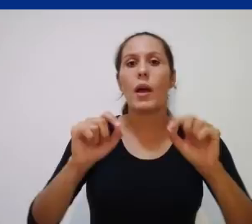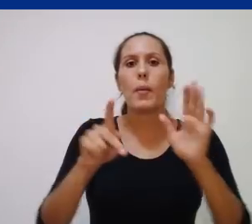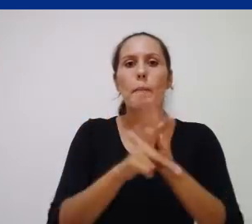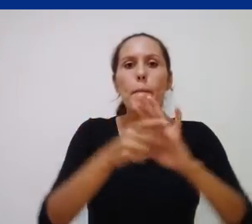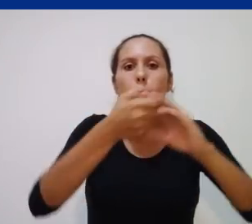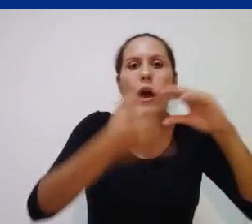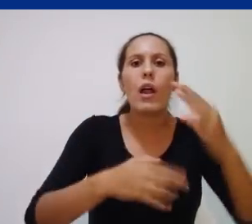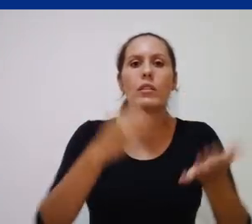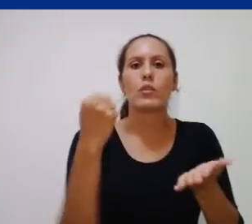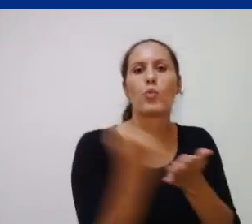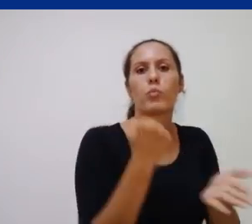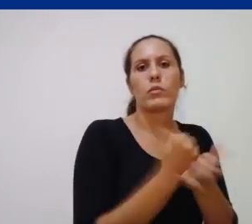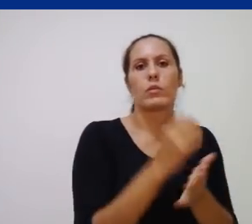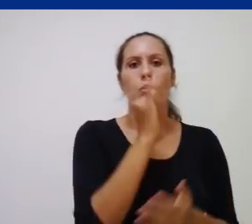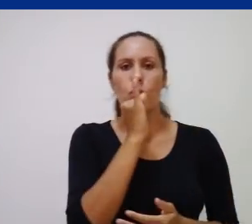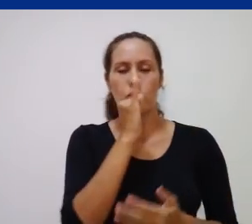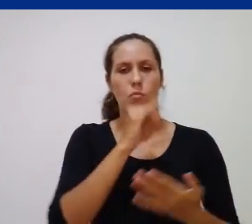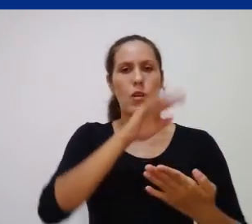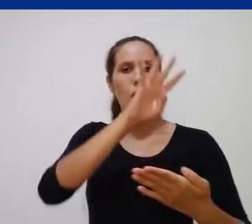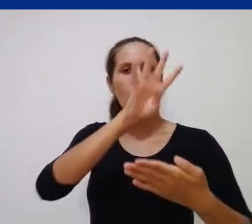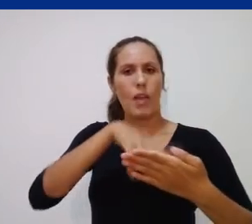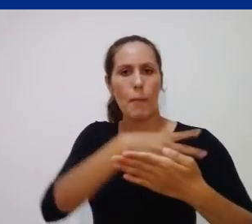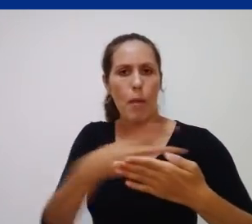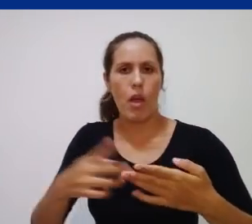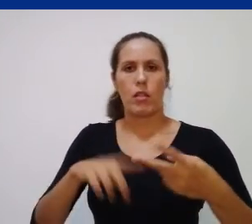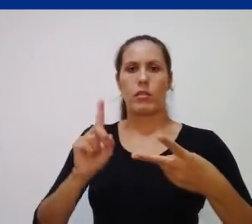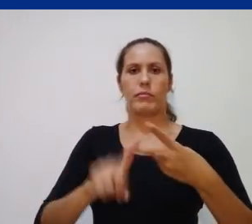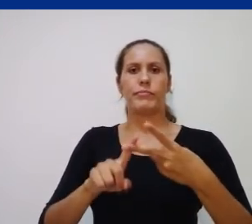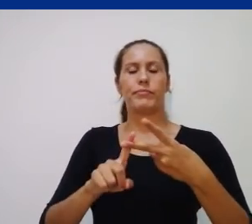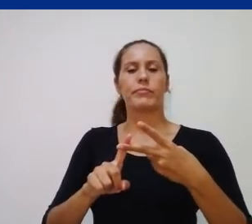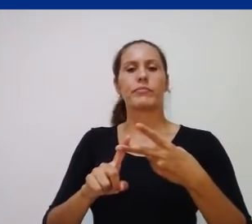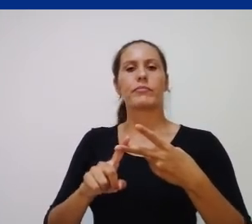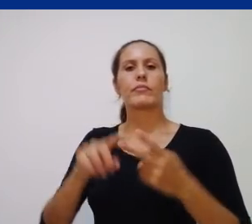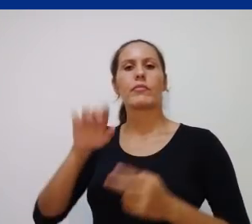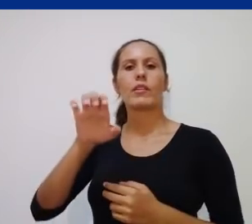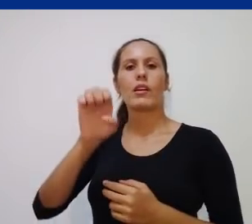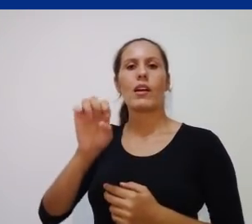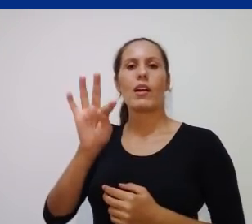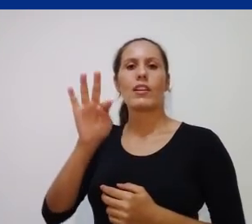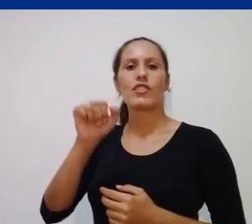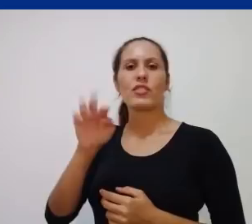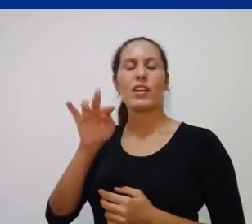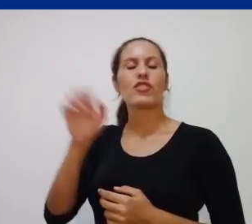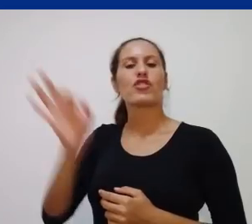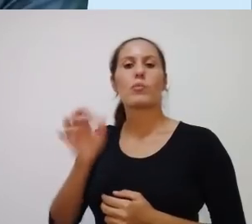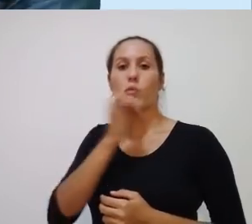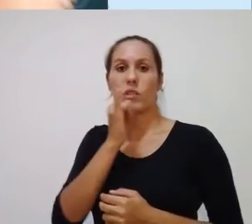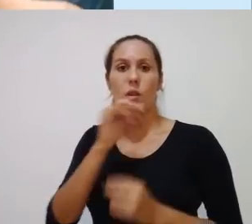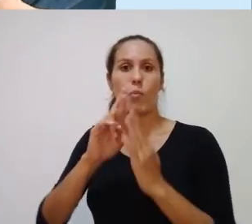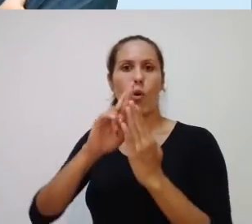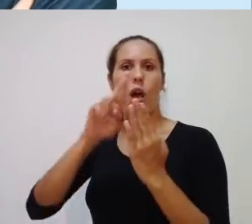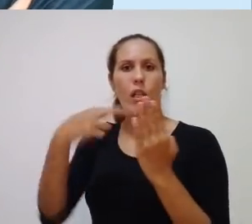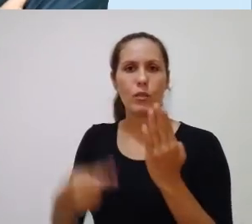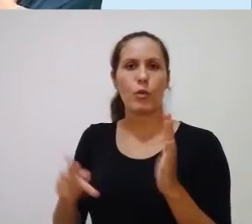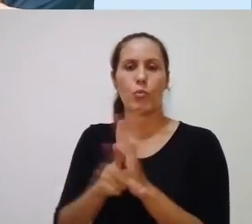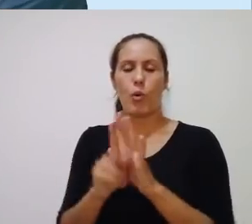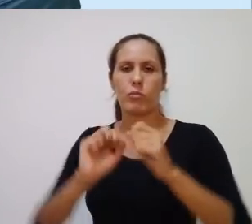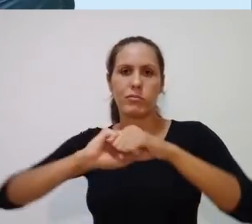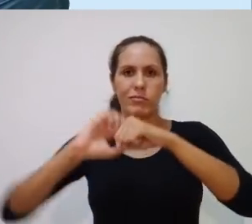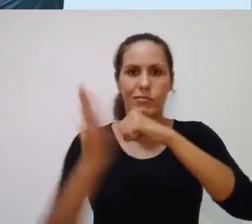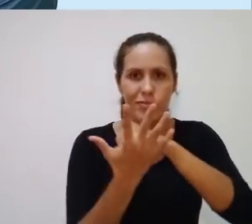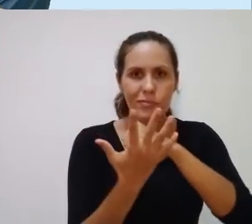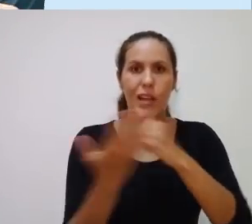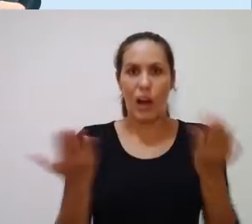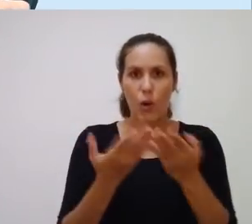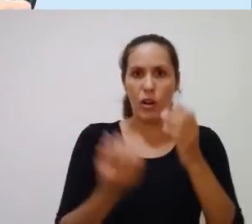tabelas estatísticas, né? No caso, um relatório do coronavírus. Exatamente. Você pega um relatório do coronavírus agora, lá que aconteceu na